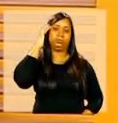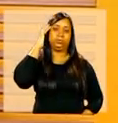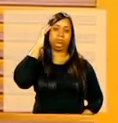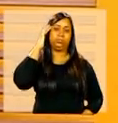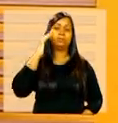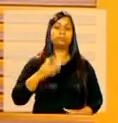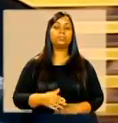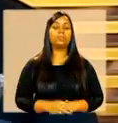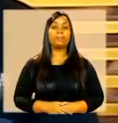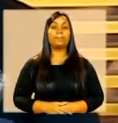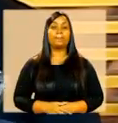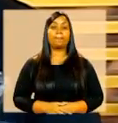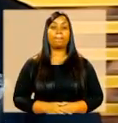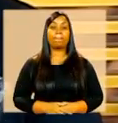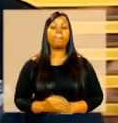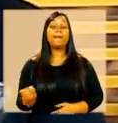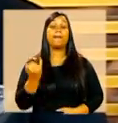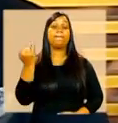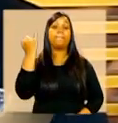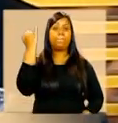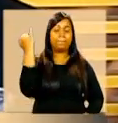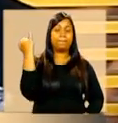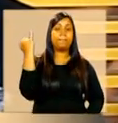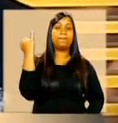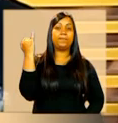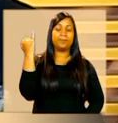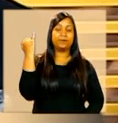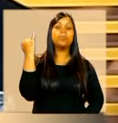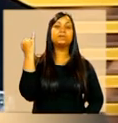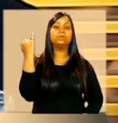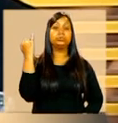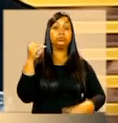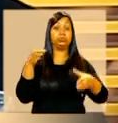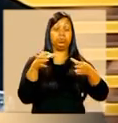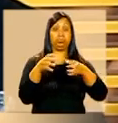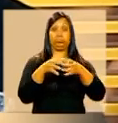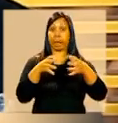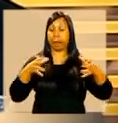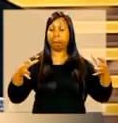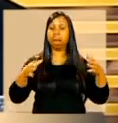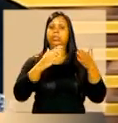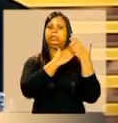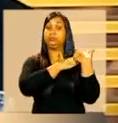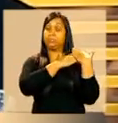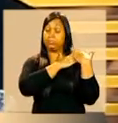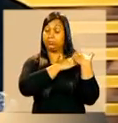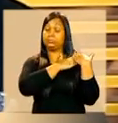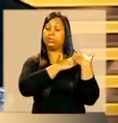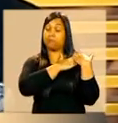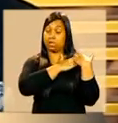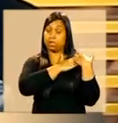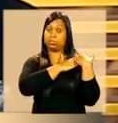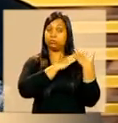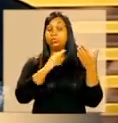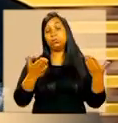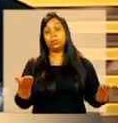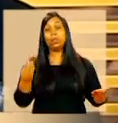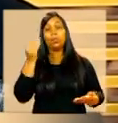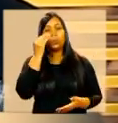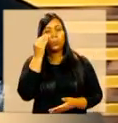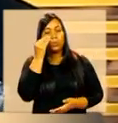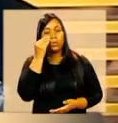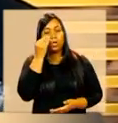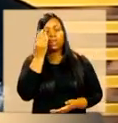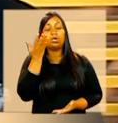ter? É muito importante. Grupos grandes têm uma responsabilidade absurda. Então, eu tento